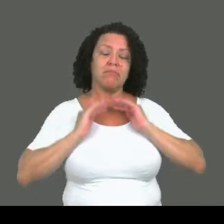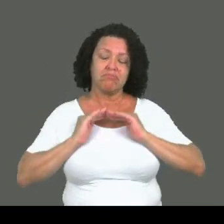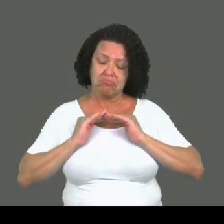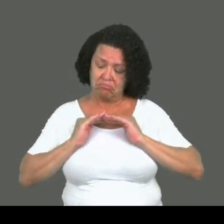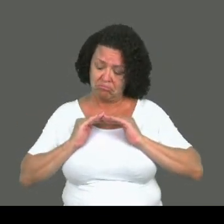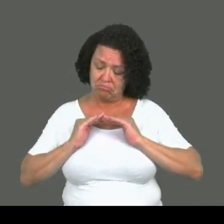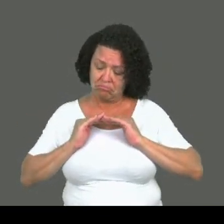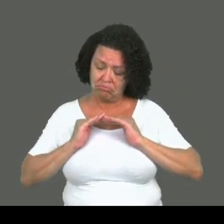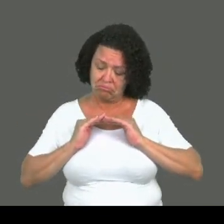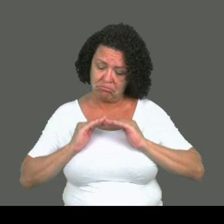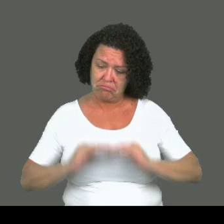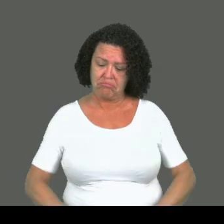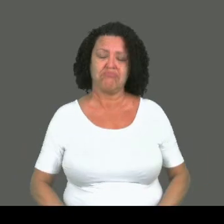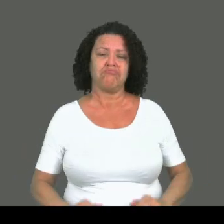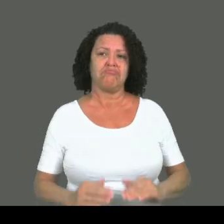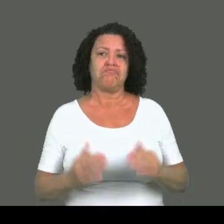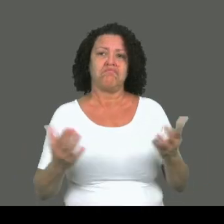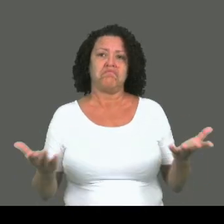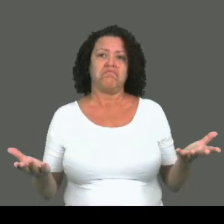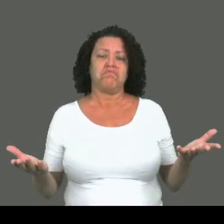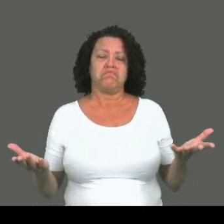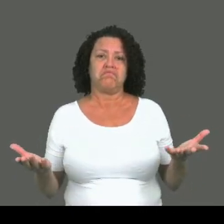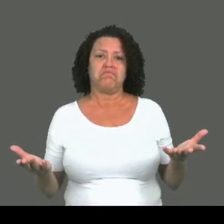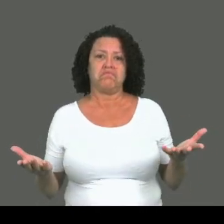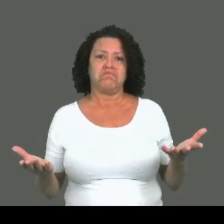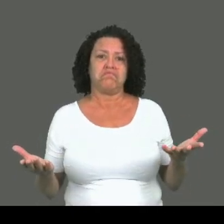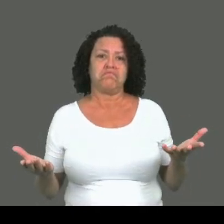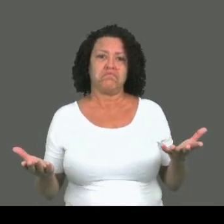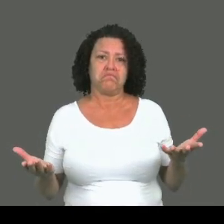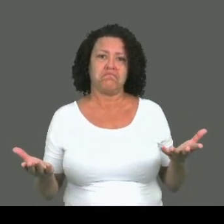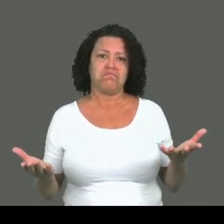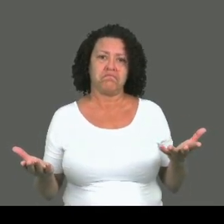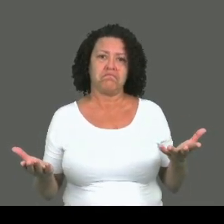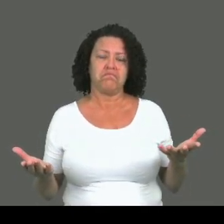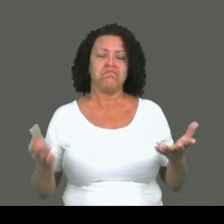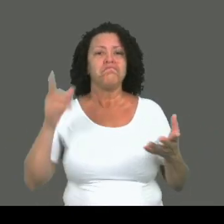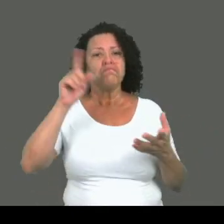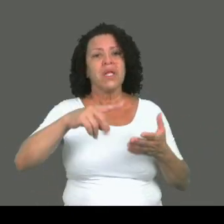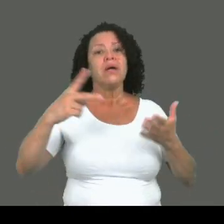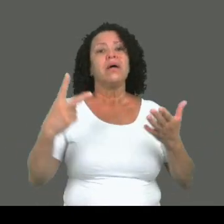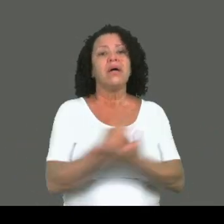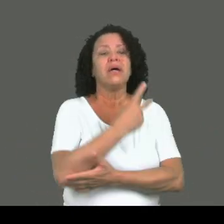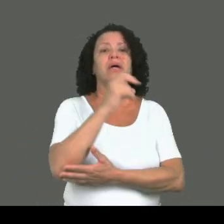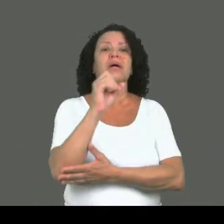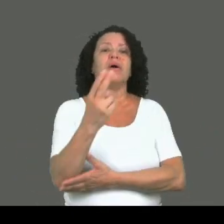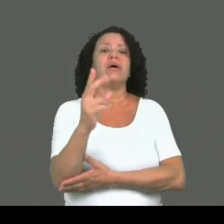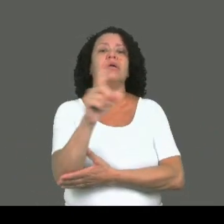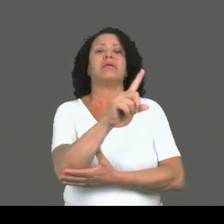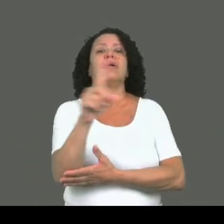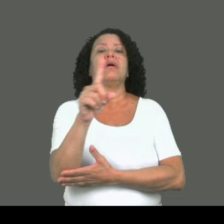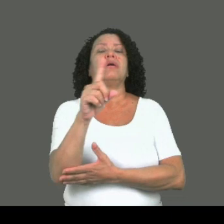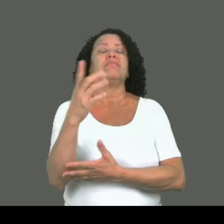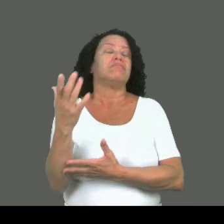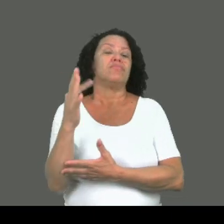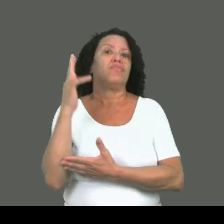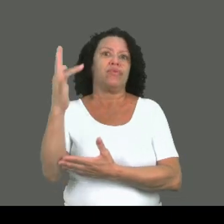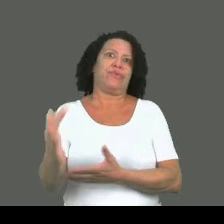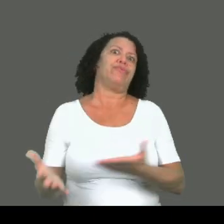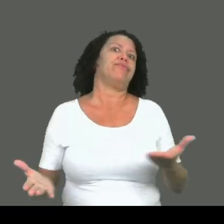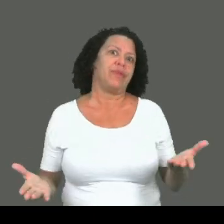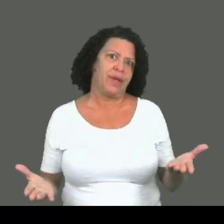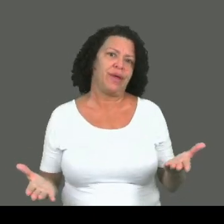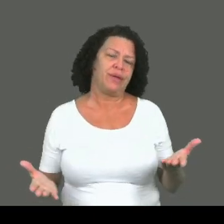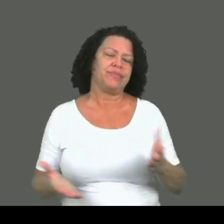gente perde a expectativa, né? De que isso aconteça um tanto quanto mais breve,